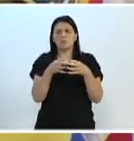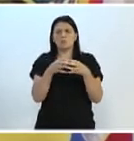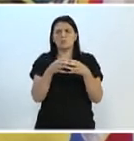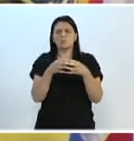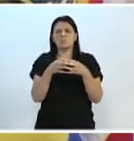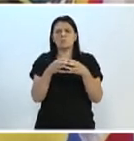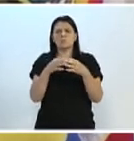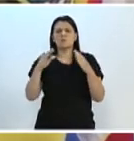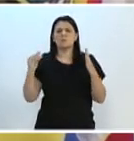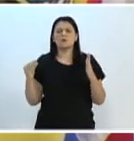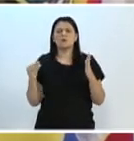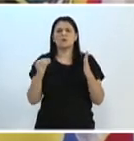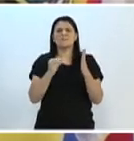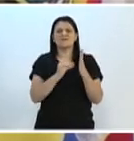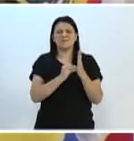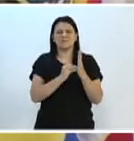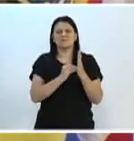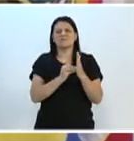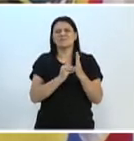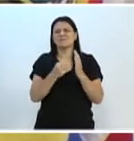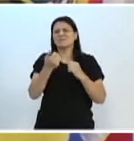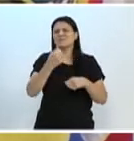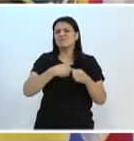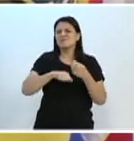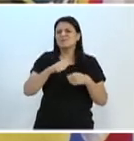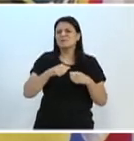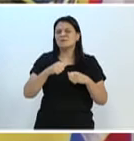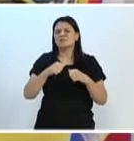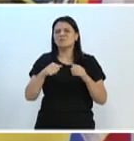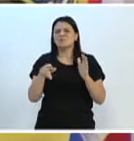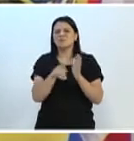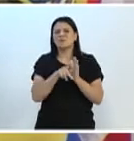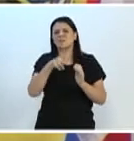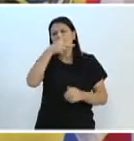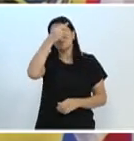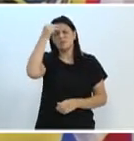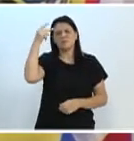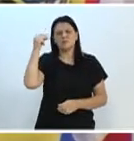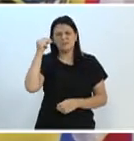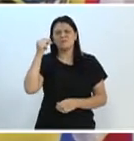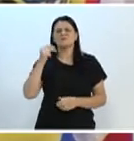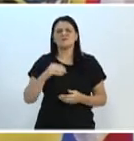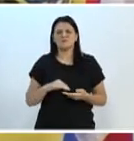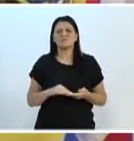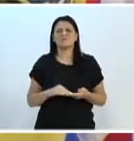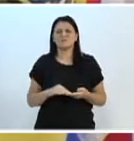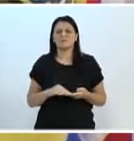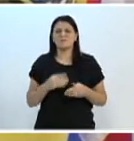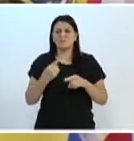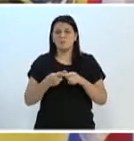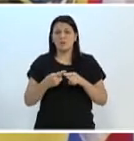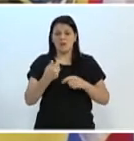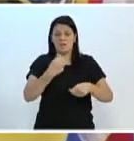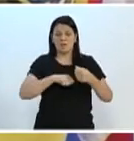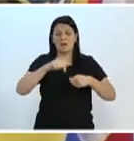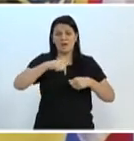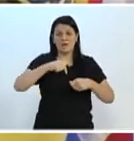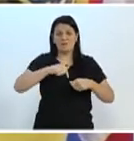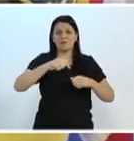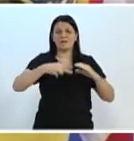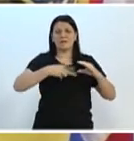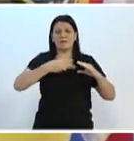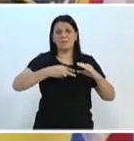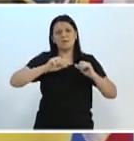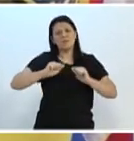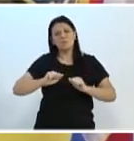indicação da aplicação de alguns recursos pelo Executivo, recursos esses economizados aqui pela Câmara de Vereadores. Vale